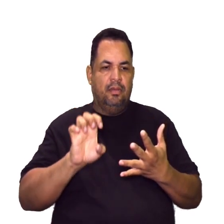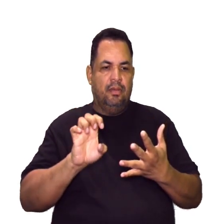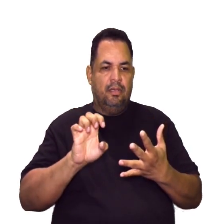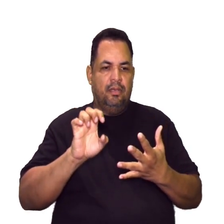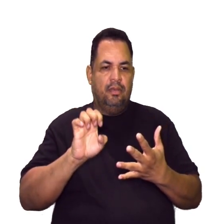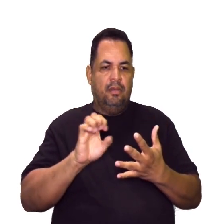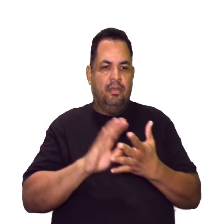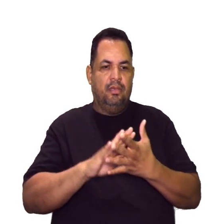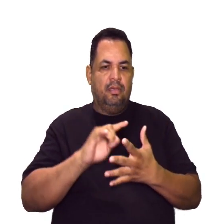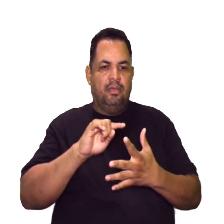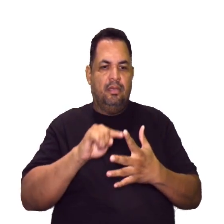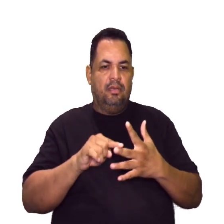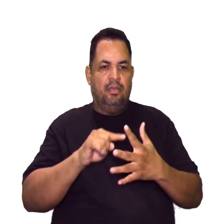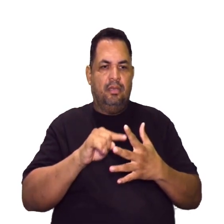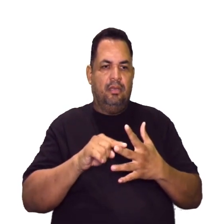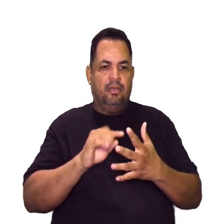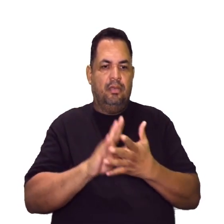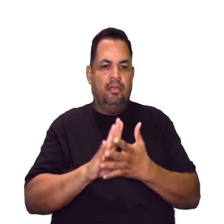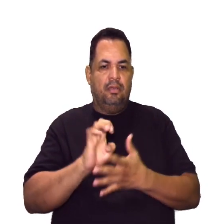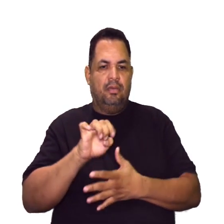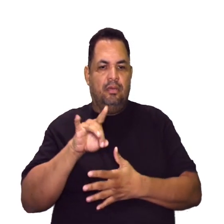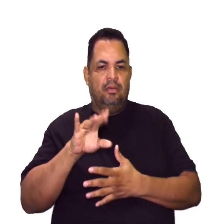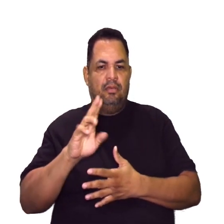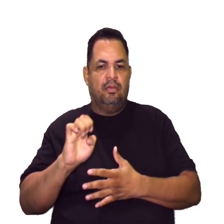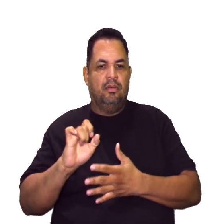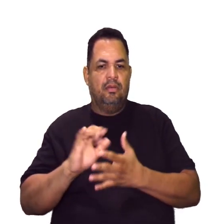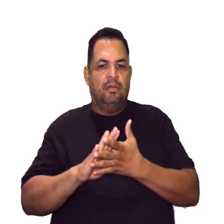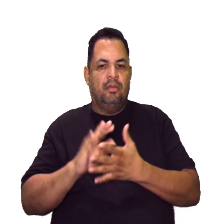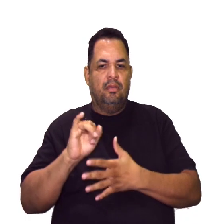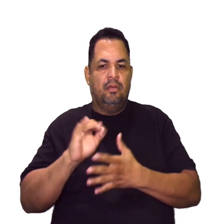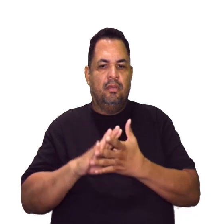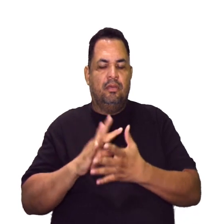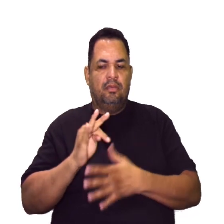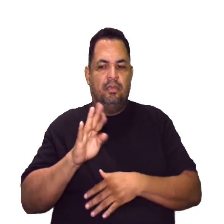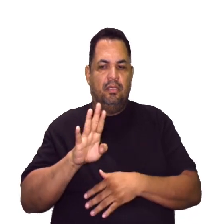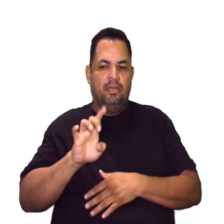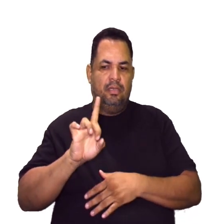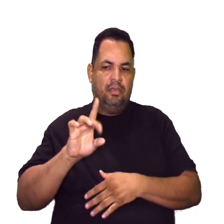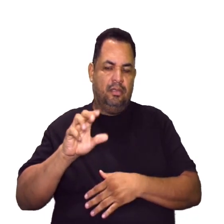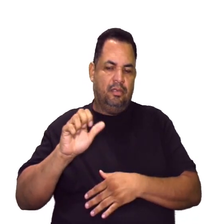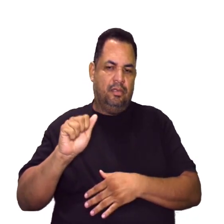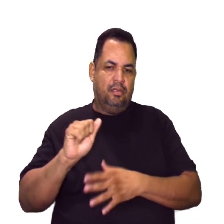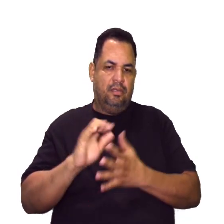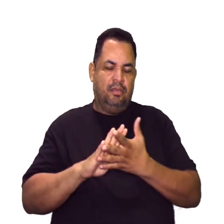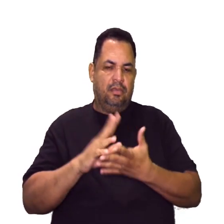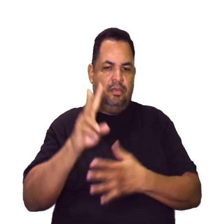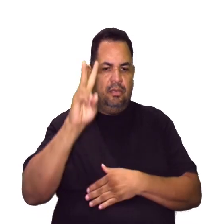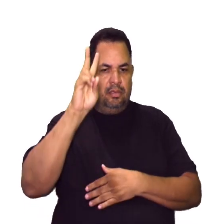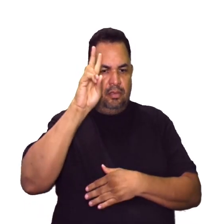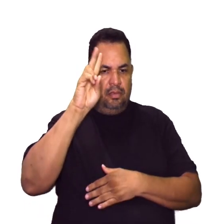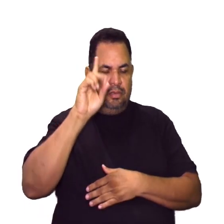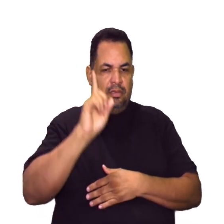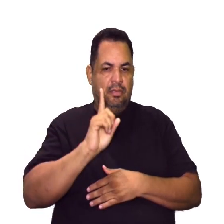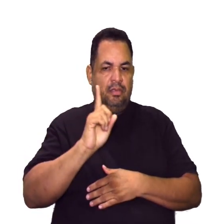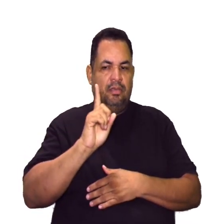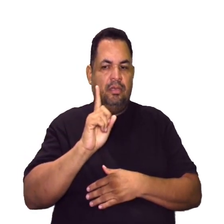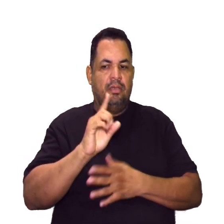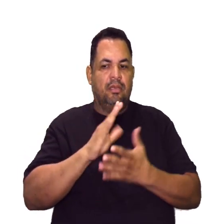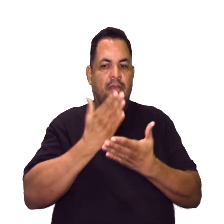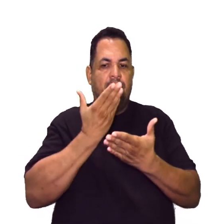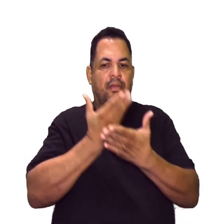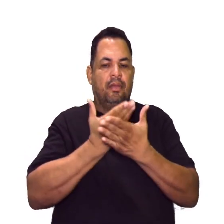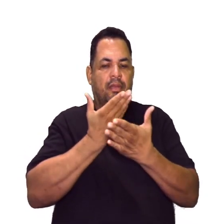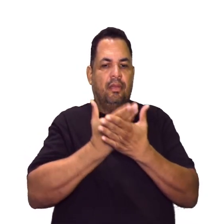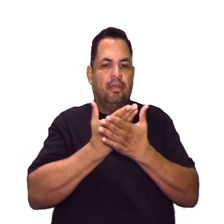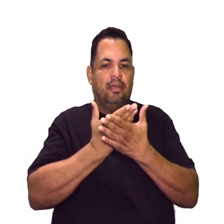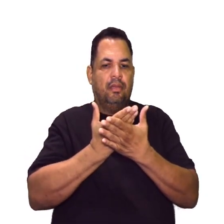A, angular, trigonal, trigonal, trigonal e tetraédrica. E lembrando, lá durante as